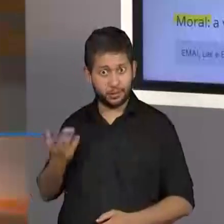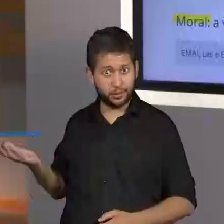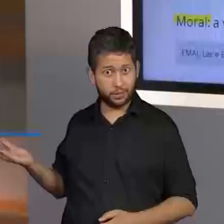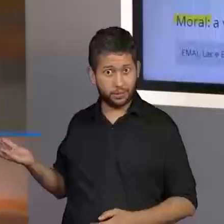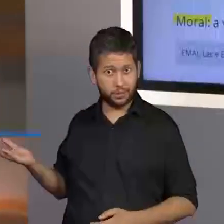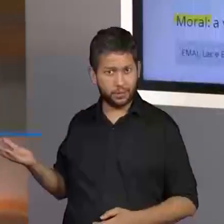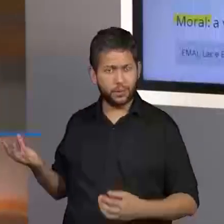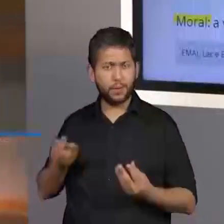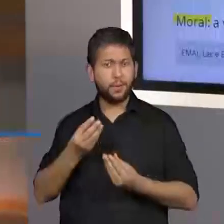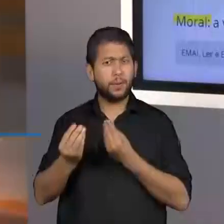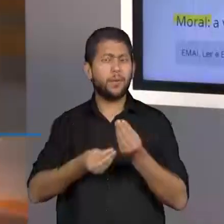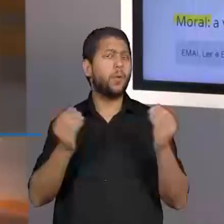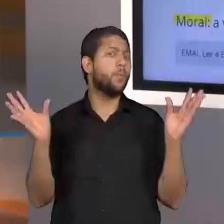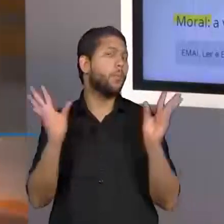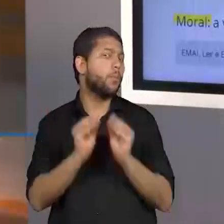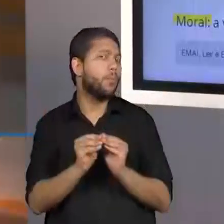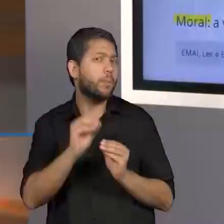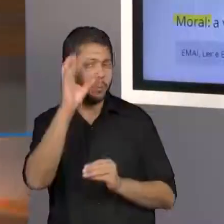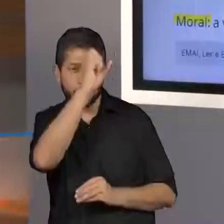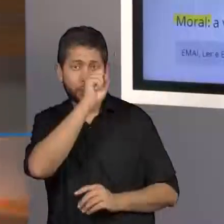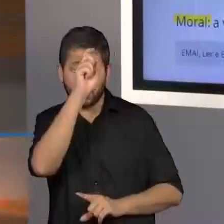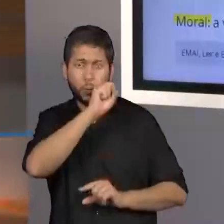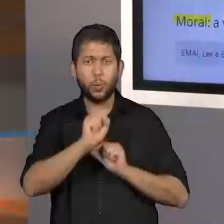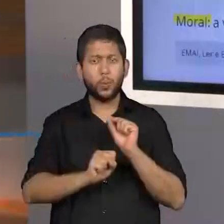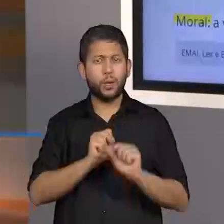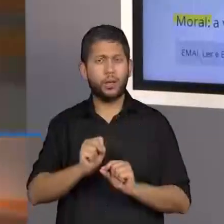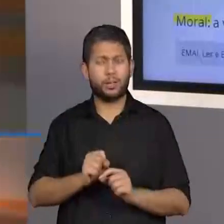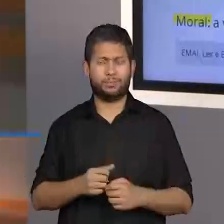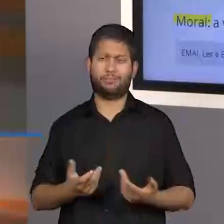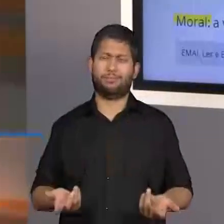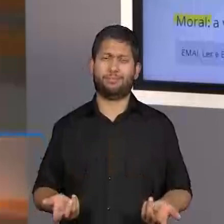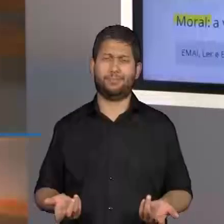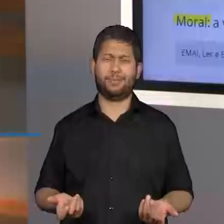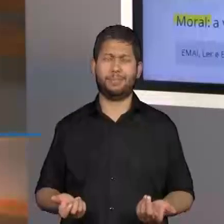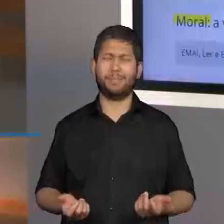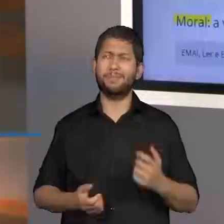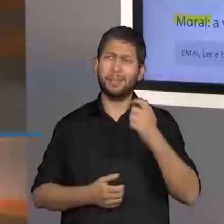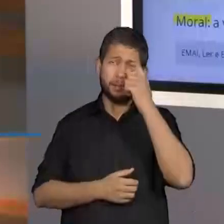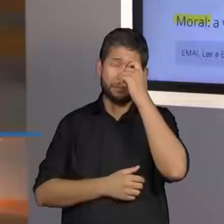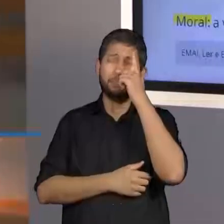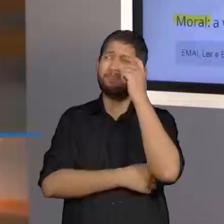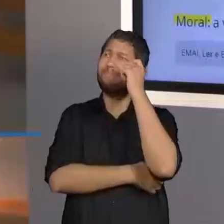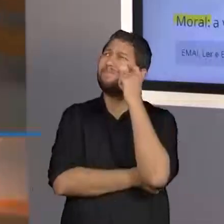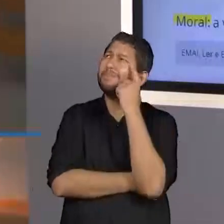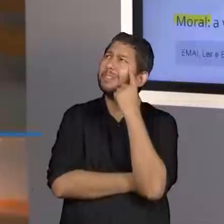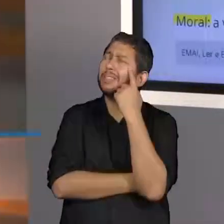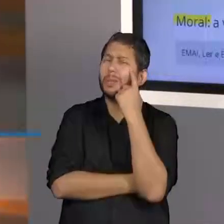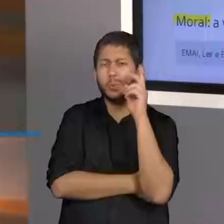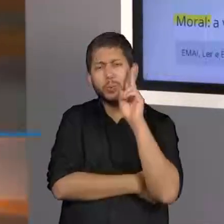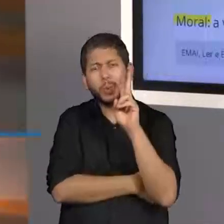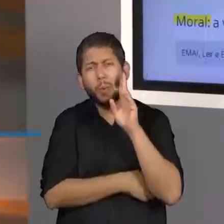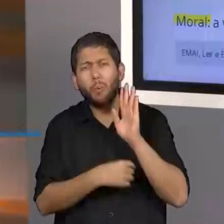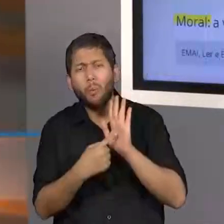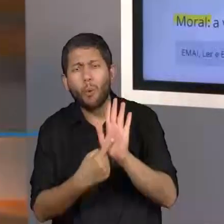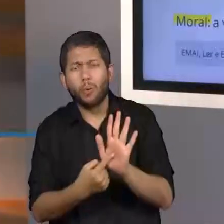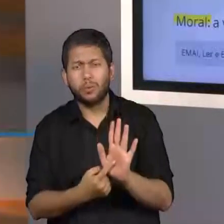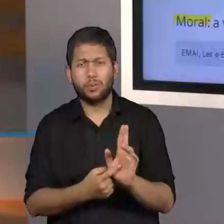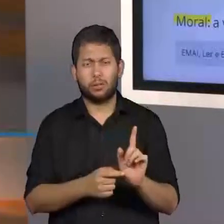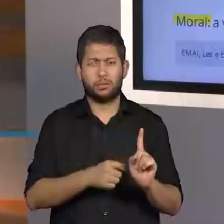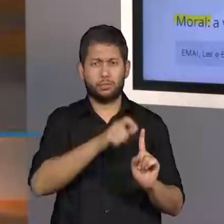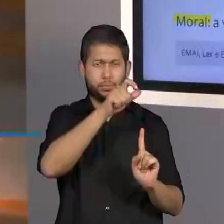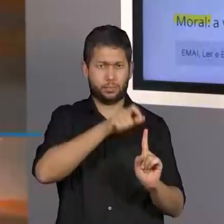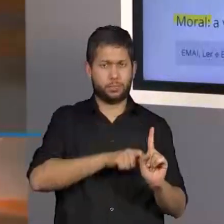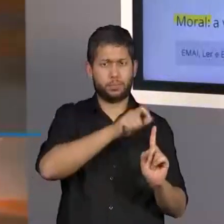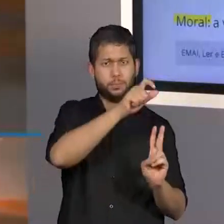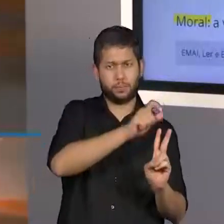desta moral? Muito bem, a gente percebe aí que na história traz aí alguns personagens e